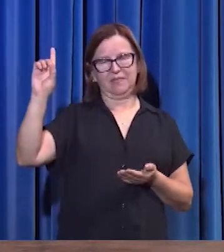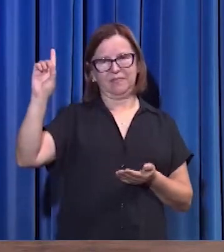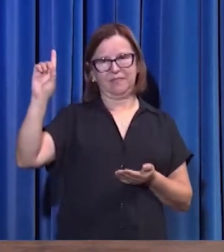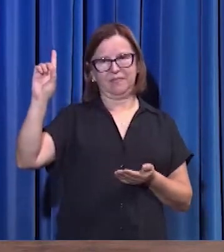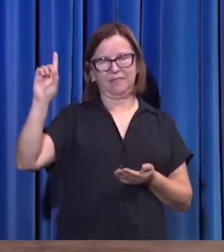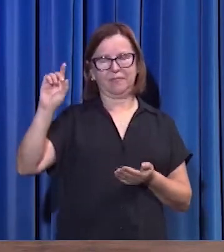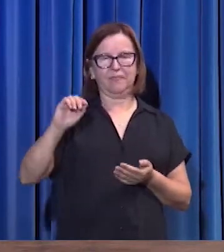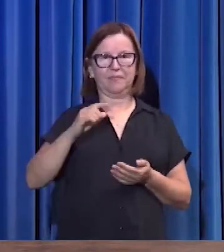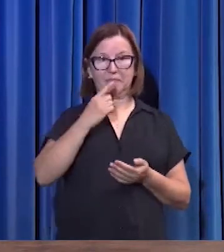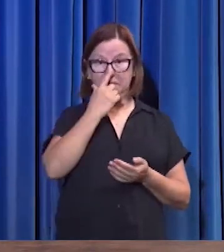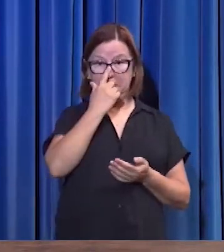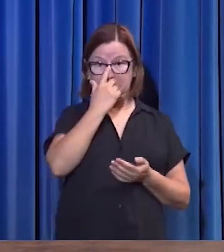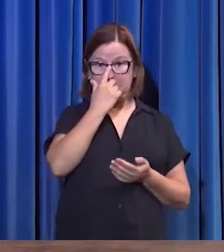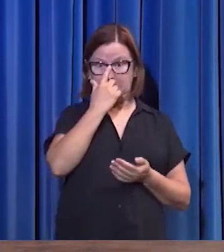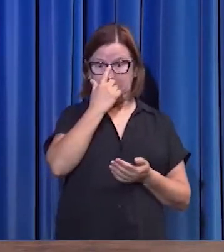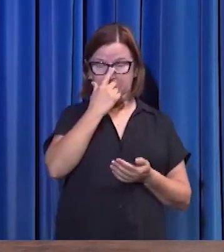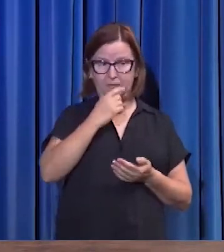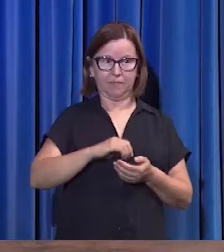Pareceu?